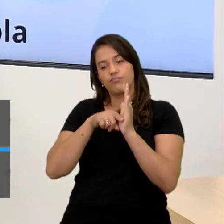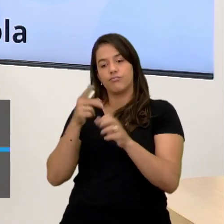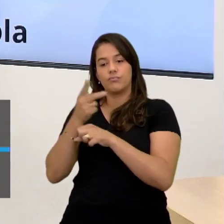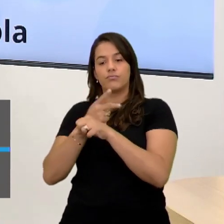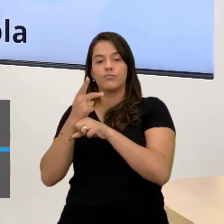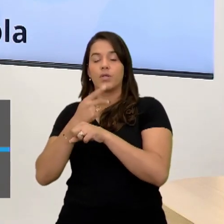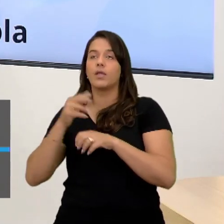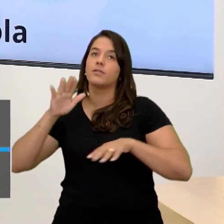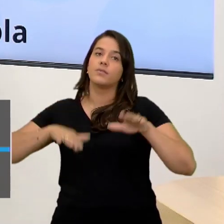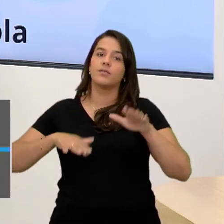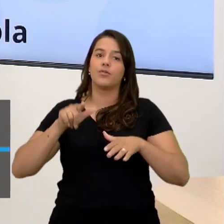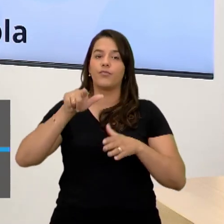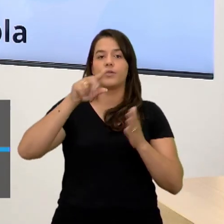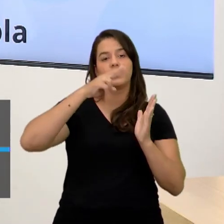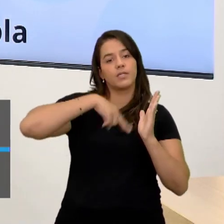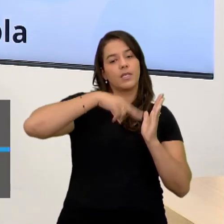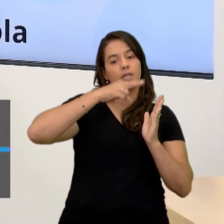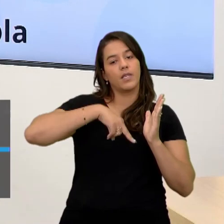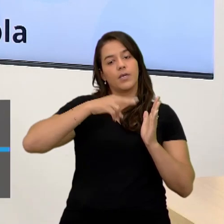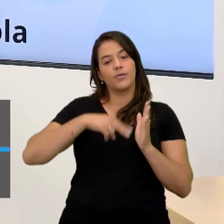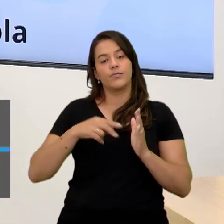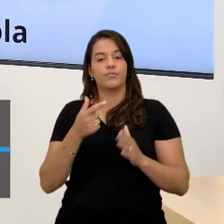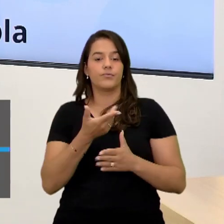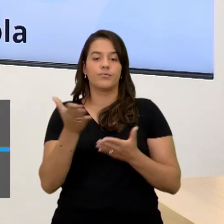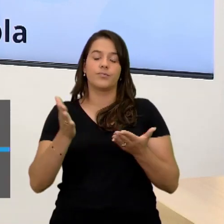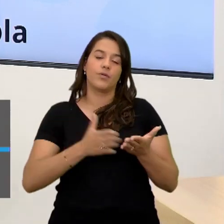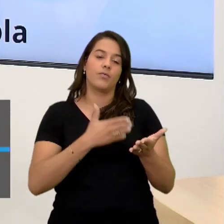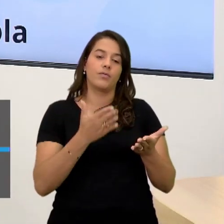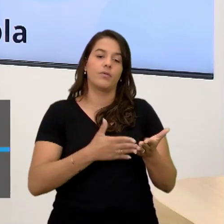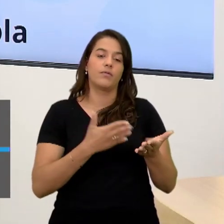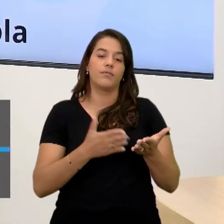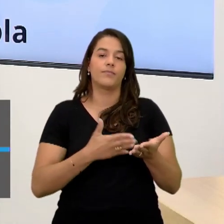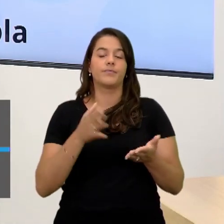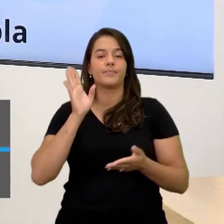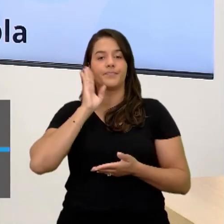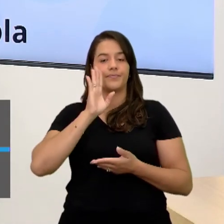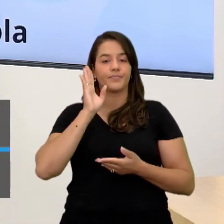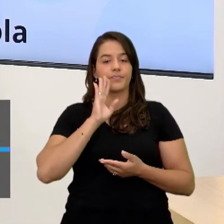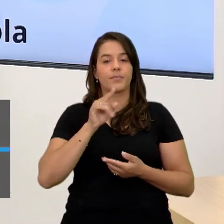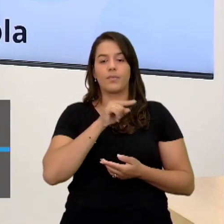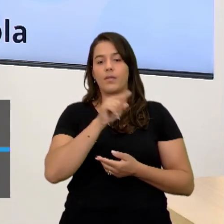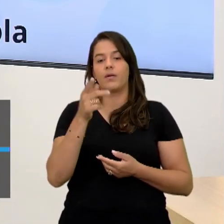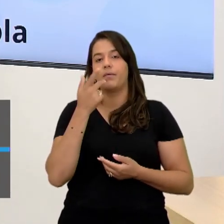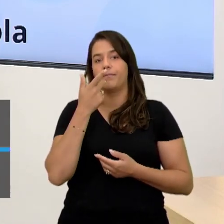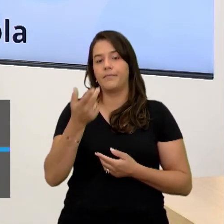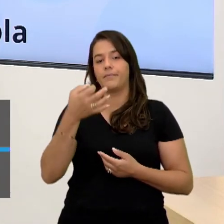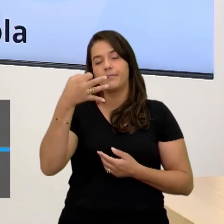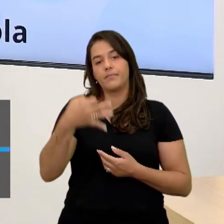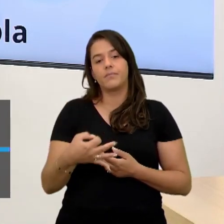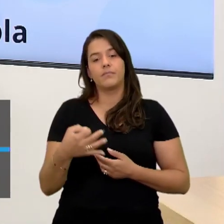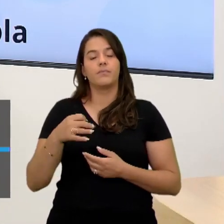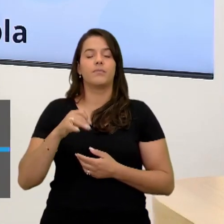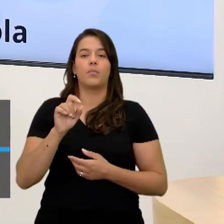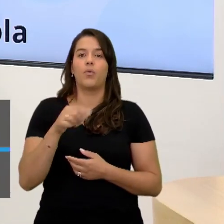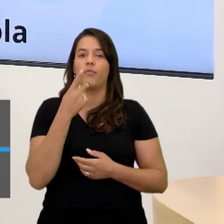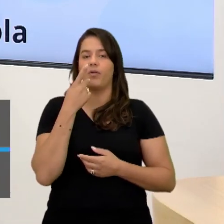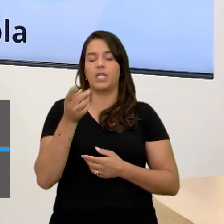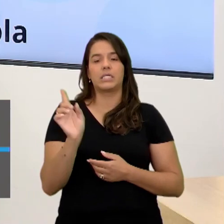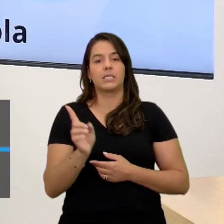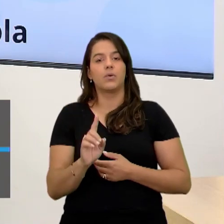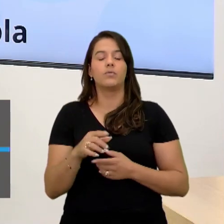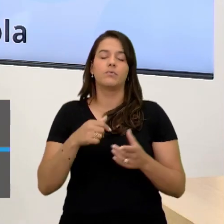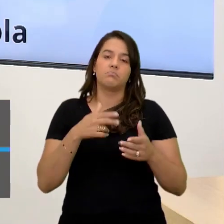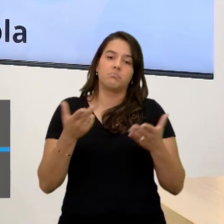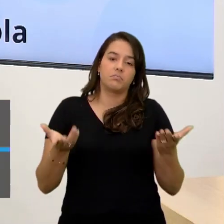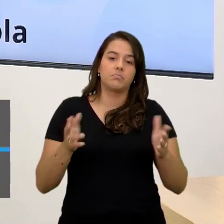vezes você leu alguma coisa que está lá, tem um livro que afirma ou nega aquilo. Nossa, pesquisaram sobre isso e viram que não é nada